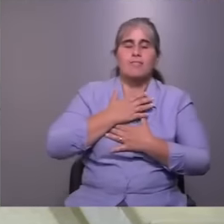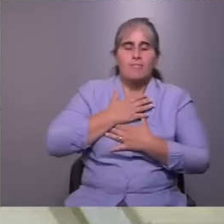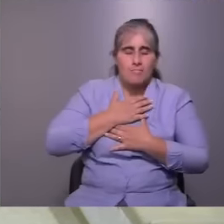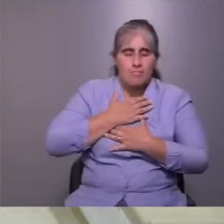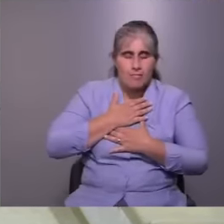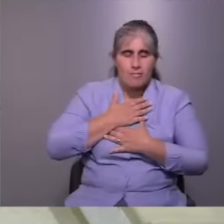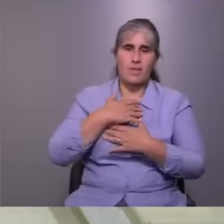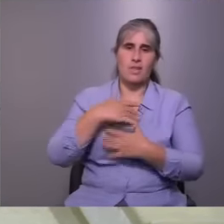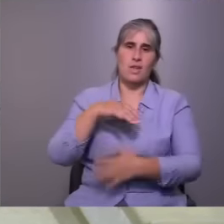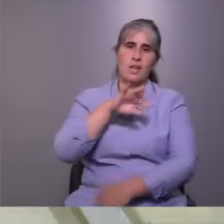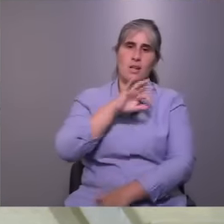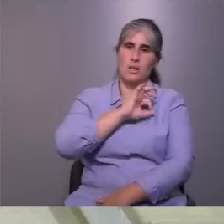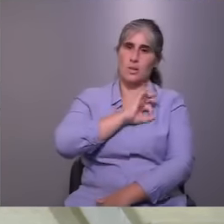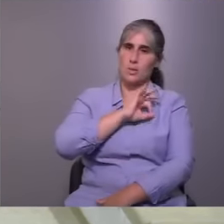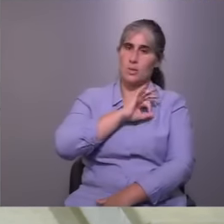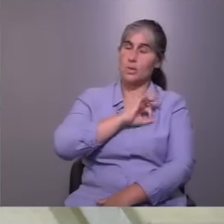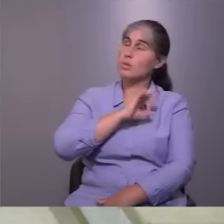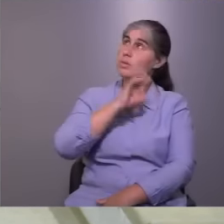Venite,